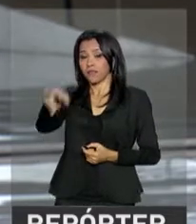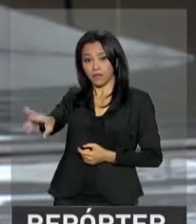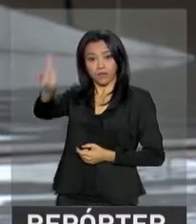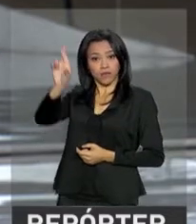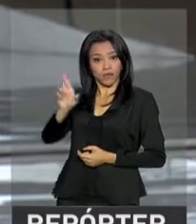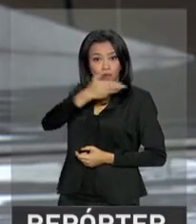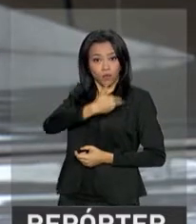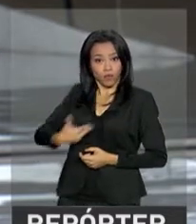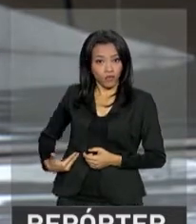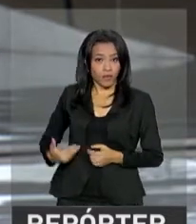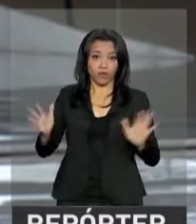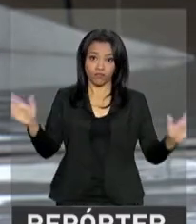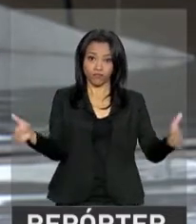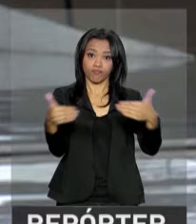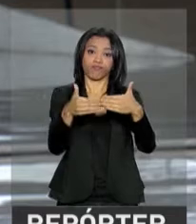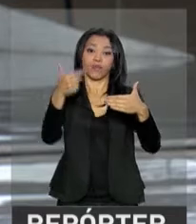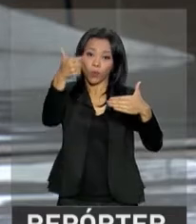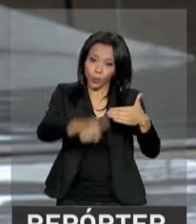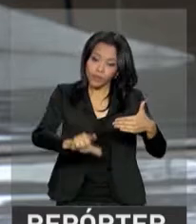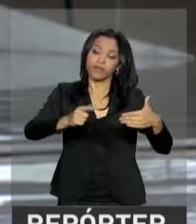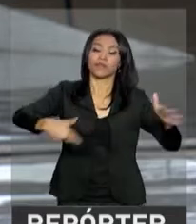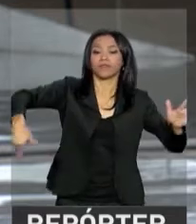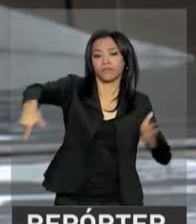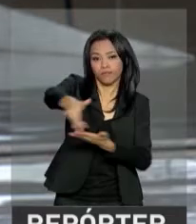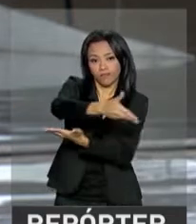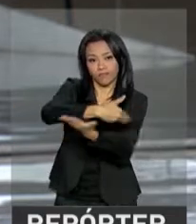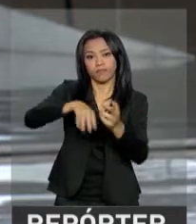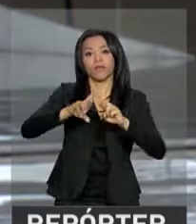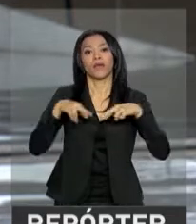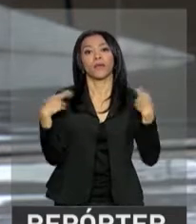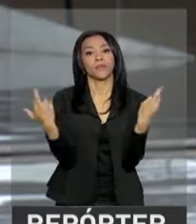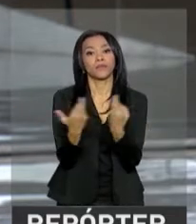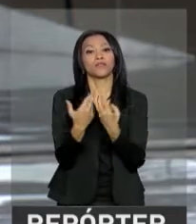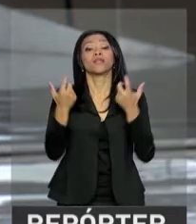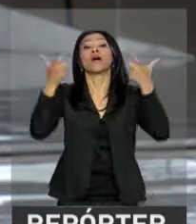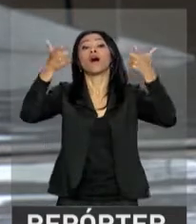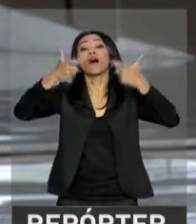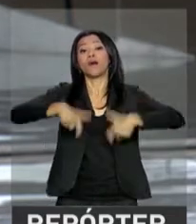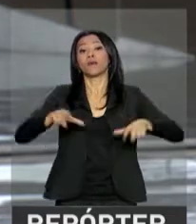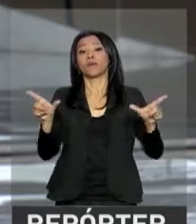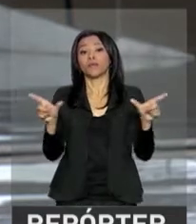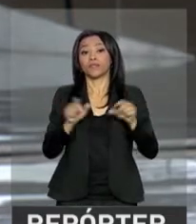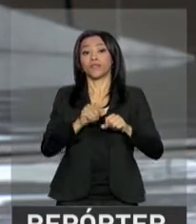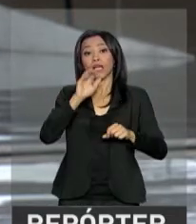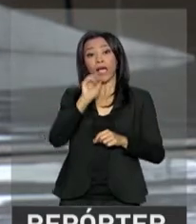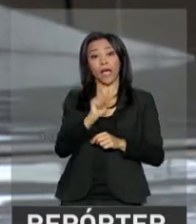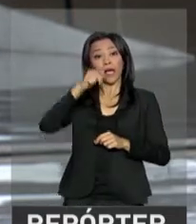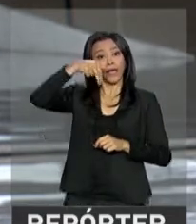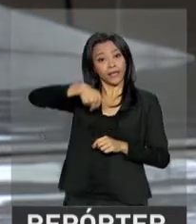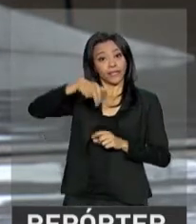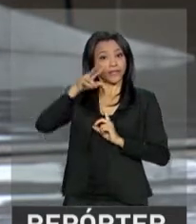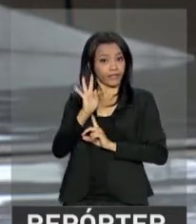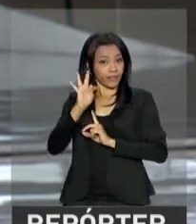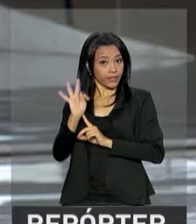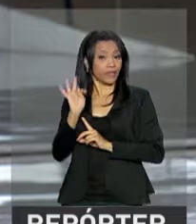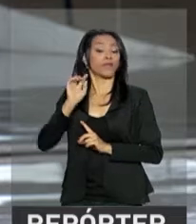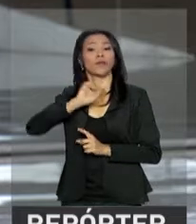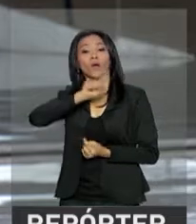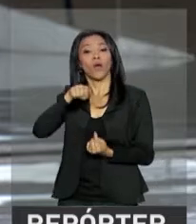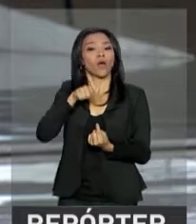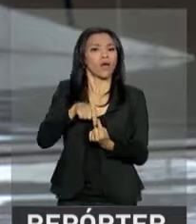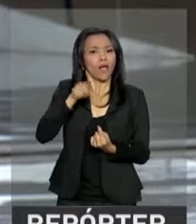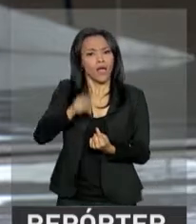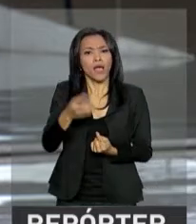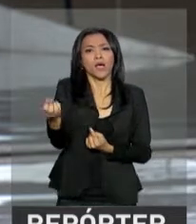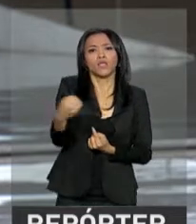voltam a se reunir na manhã desta segunda feira na sede da agência nacional de transportes terrestres pra discutir a